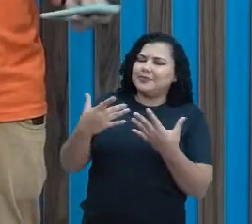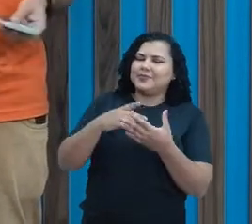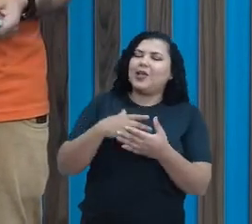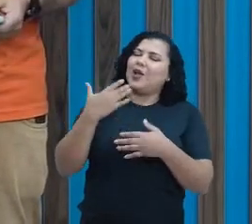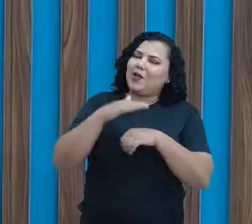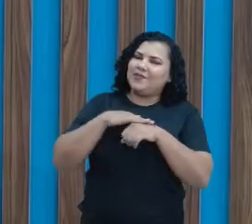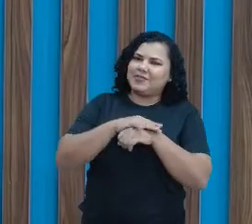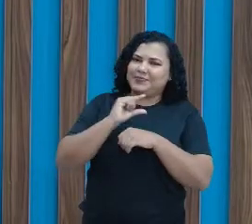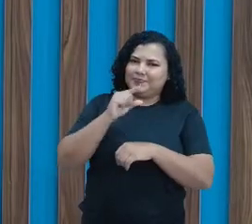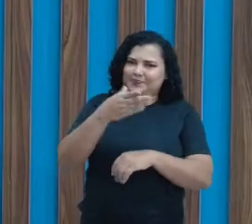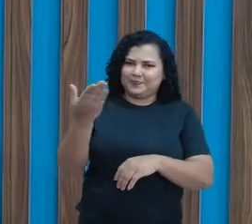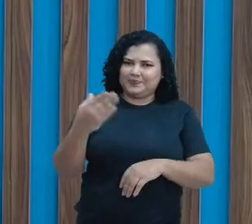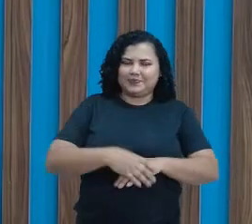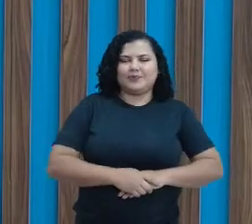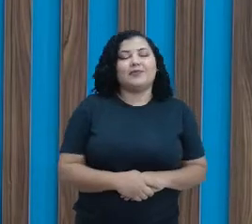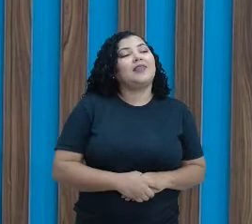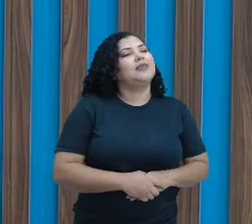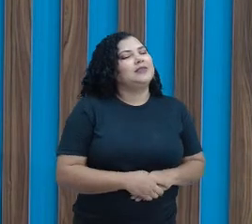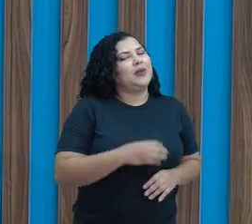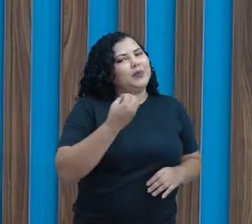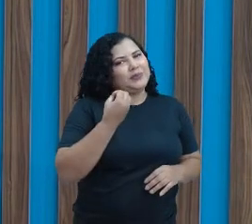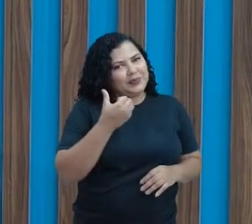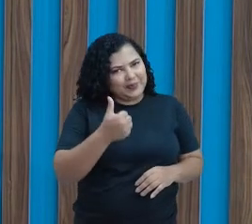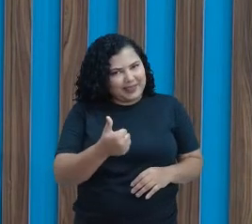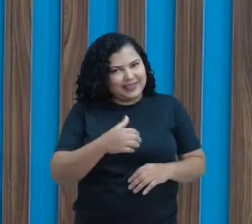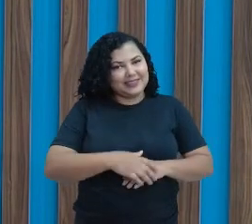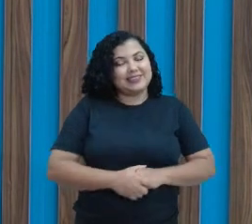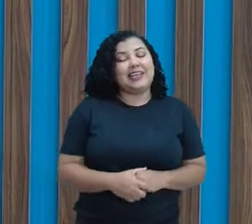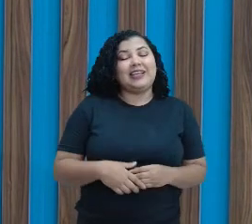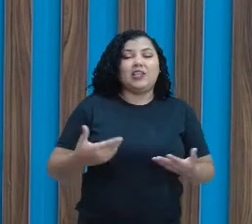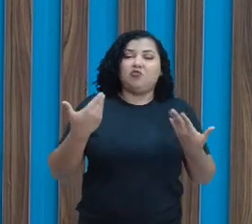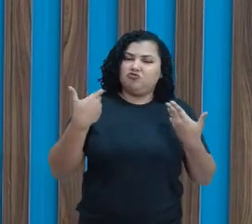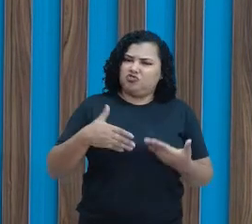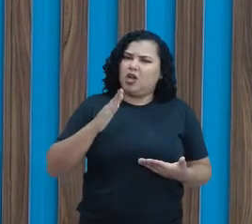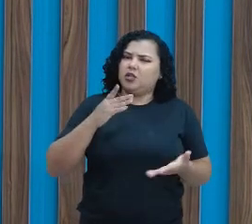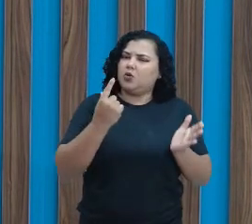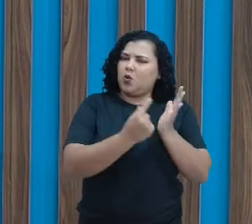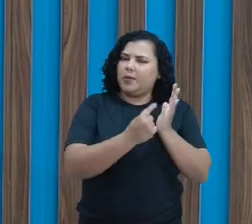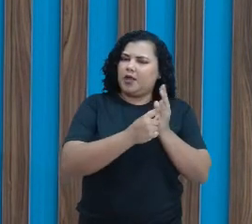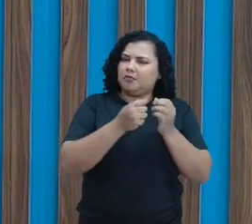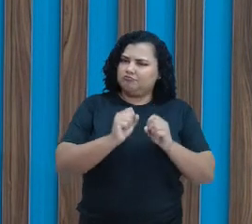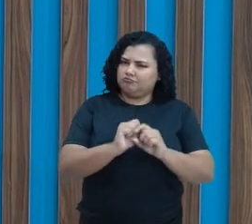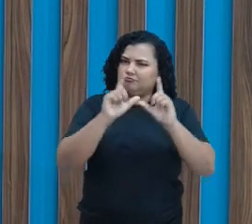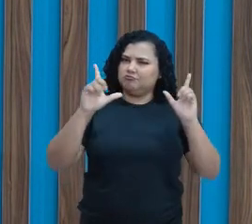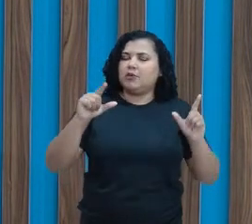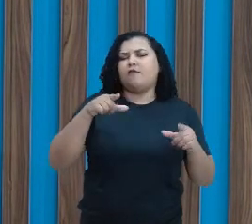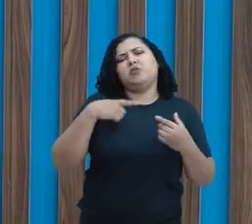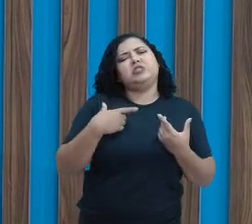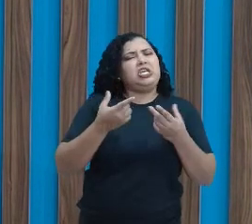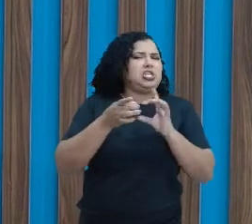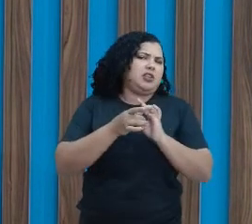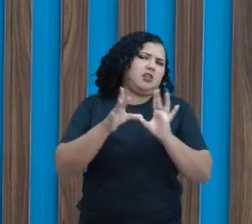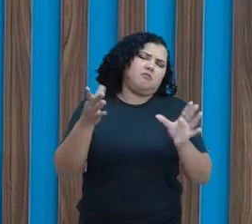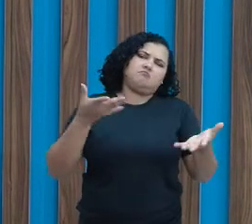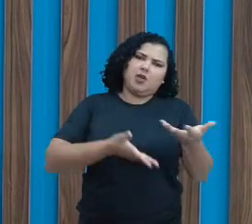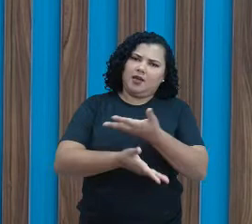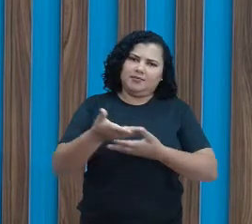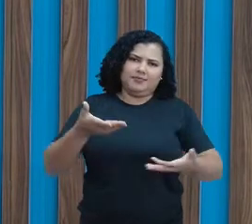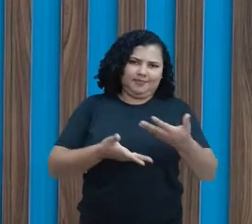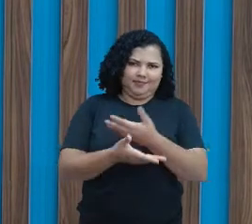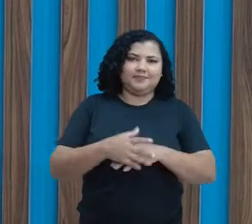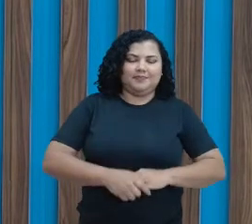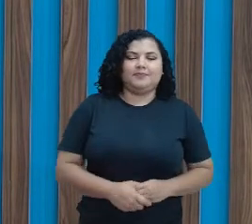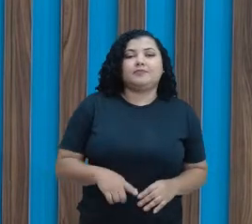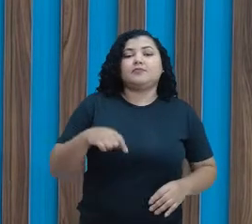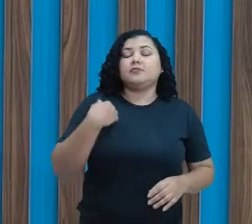Vai lá, Briane. Bom, pessoal, tudo bem? Aqui eu já estou logada no aplicativo, fiquem à vontade para fazer as interações.